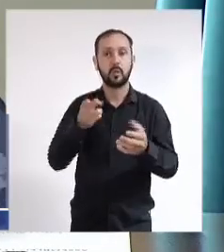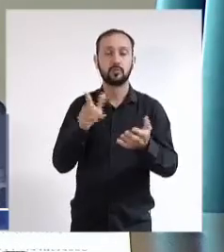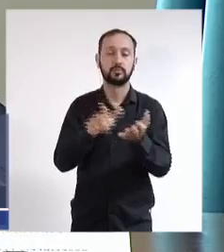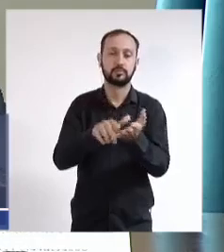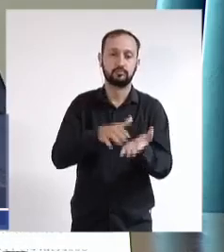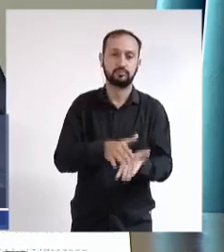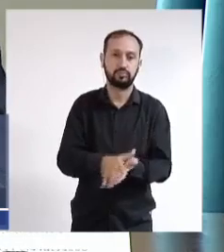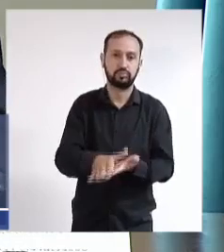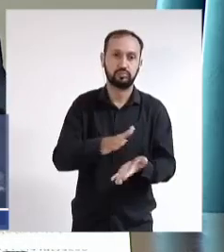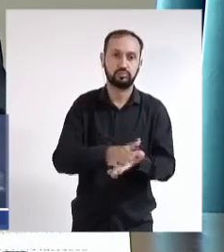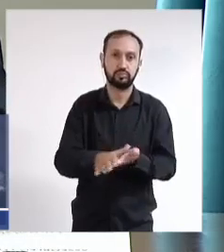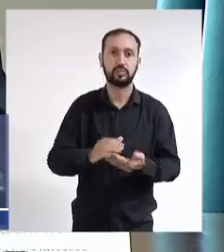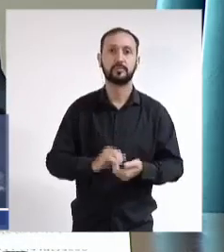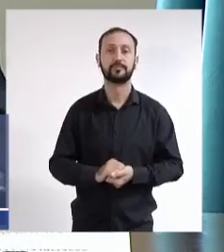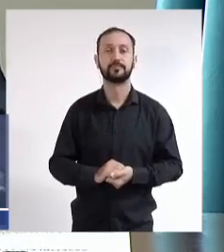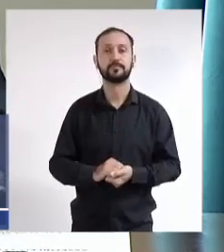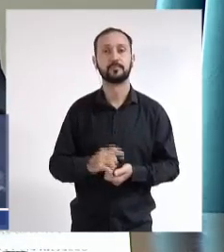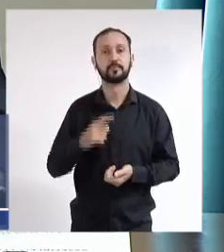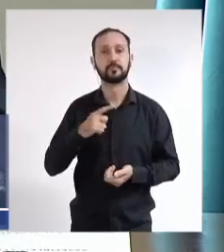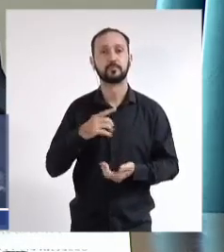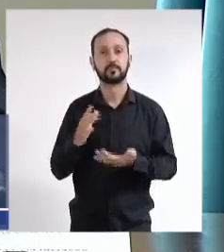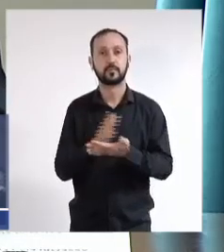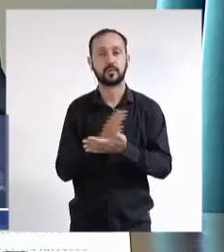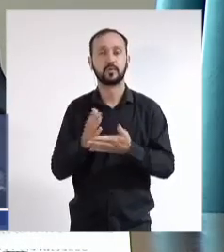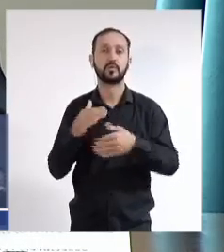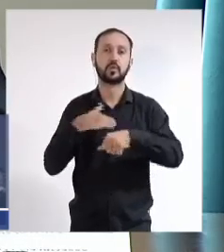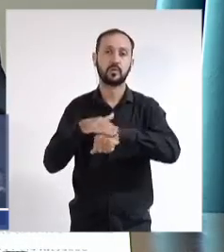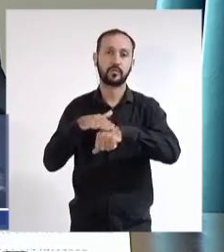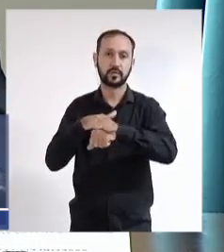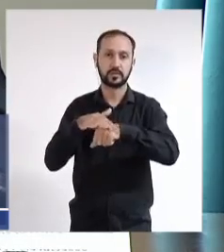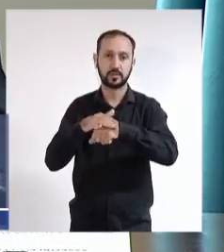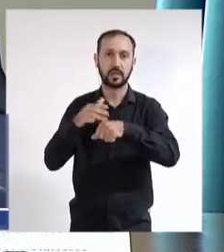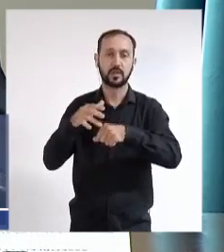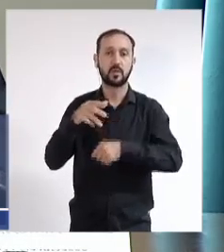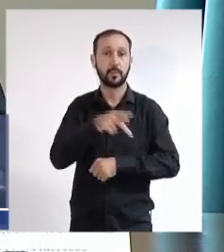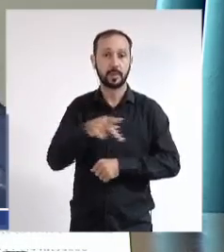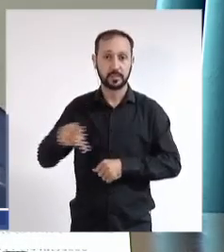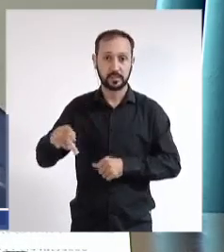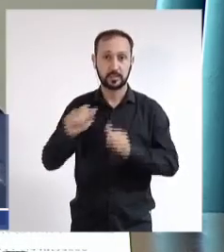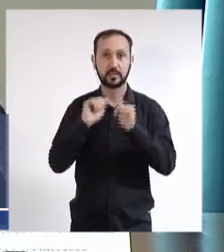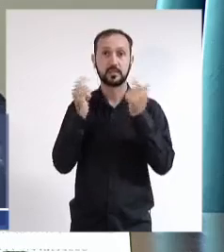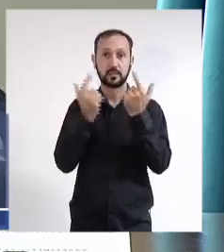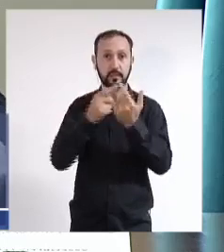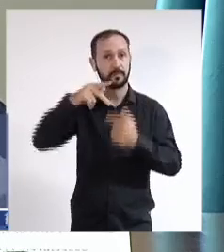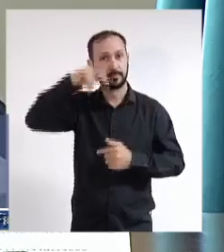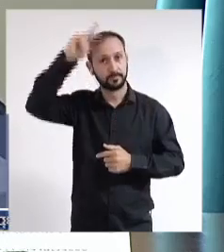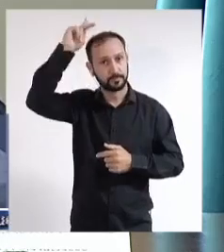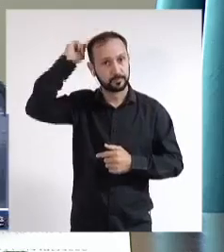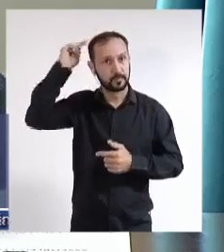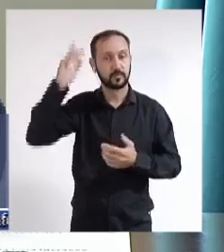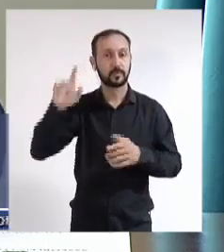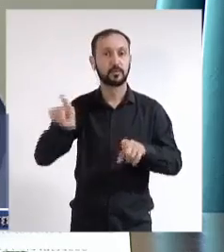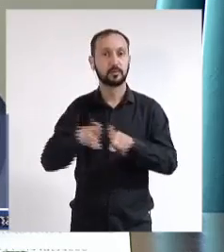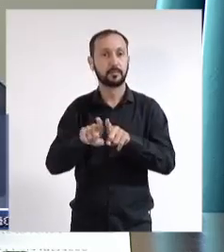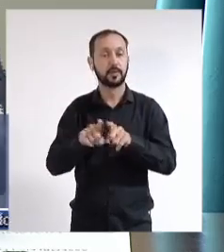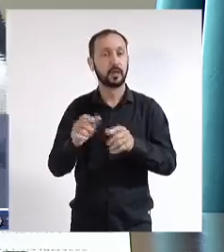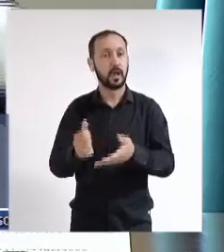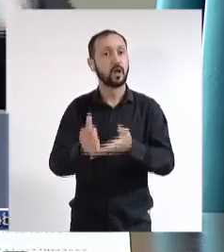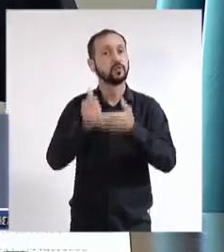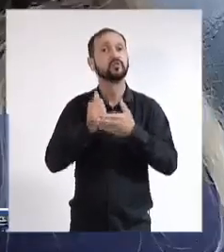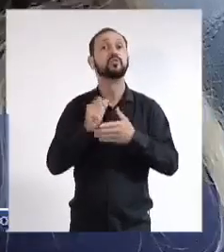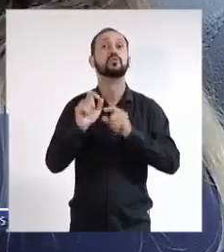tive é algumas falas com o presidente da assembléia a assembléia está disponível da gente